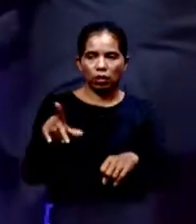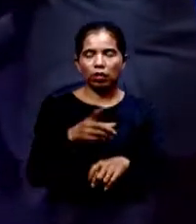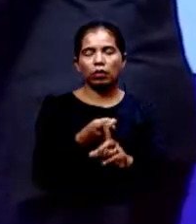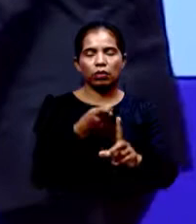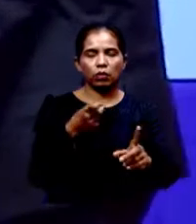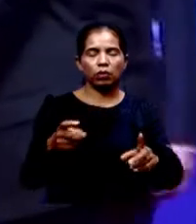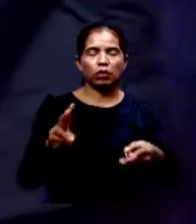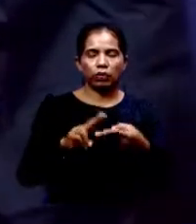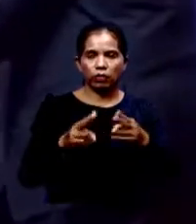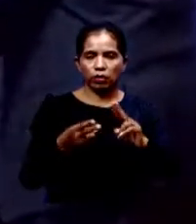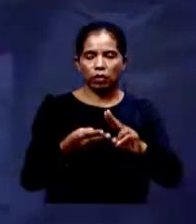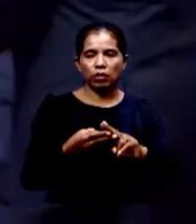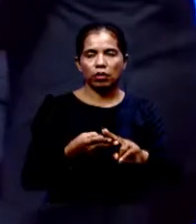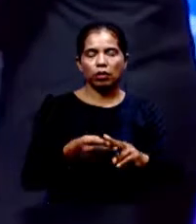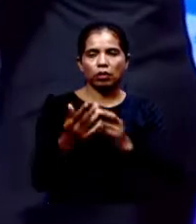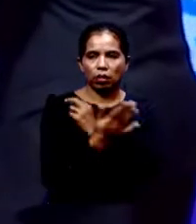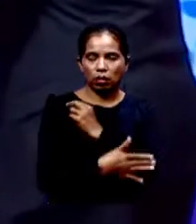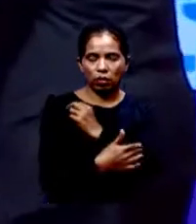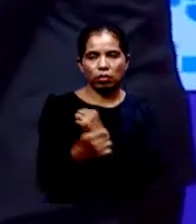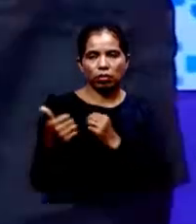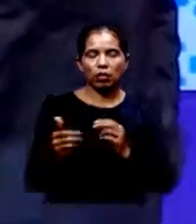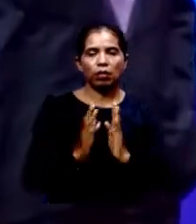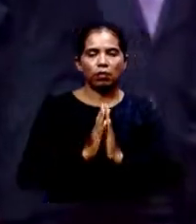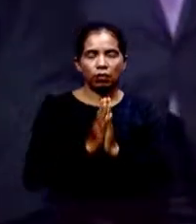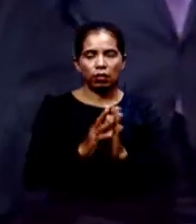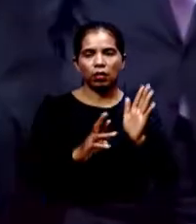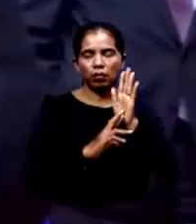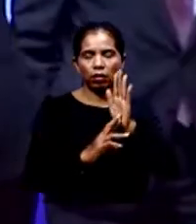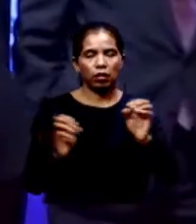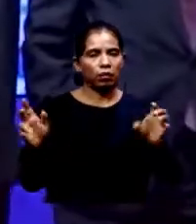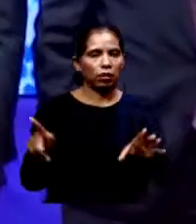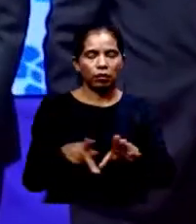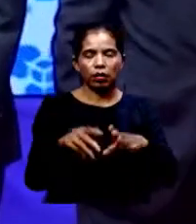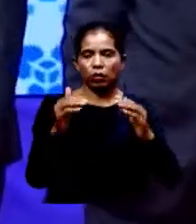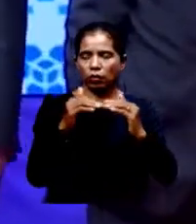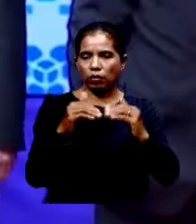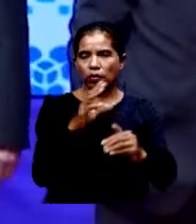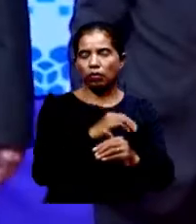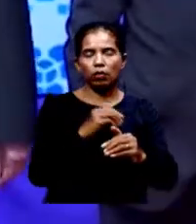vizinho Bessicleu. Myanmar, na representante, ela participa em reunião semana, né? A